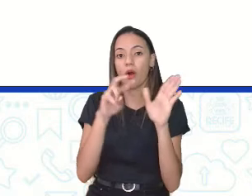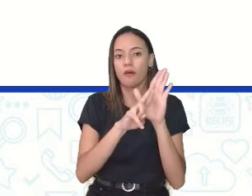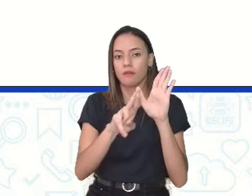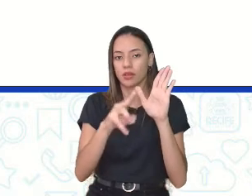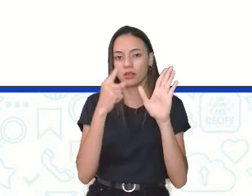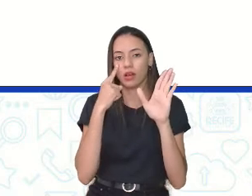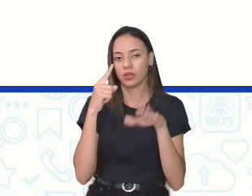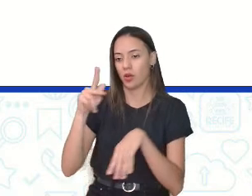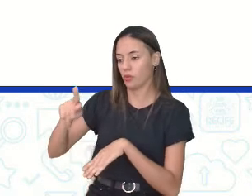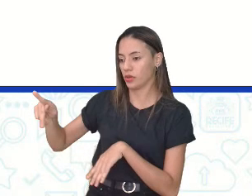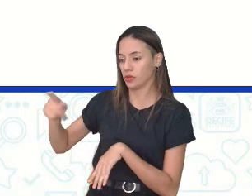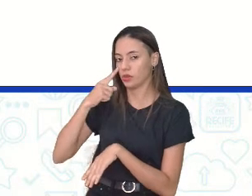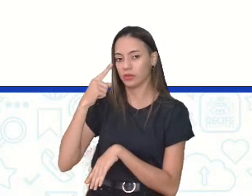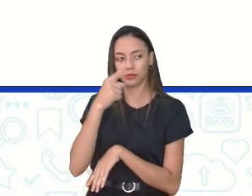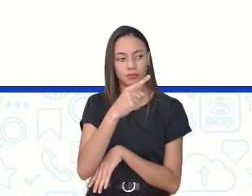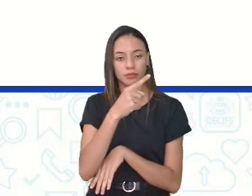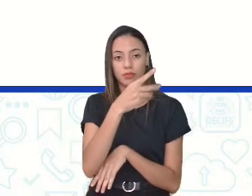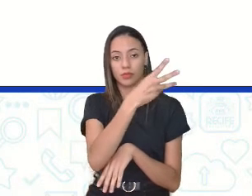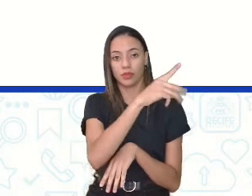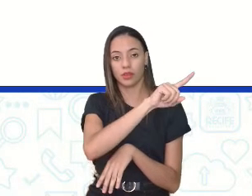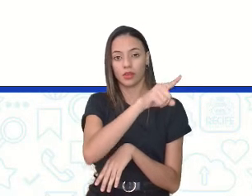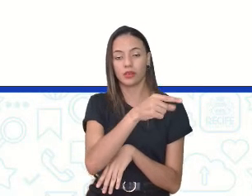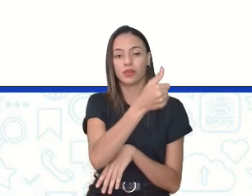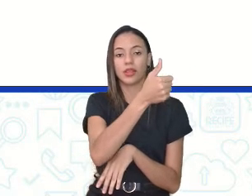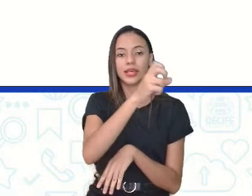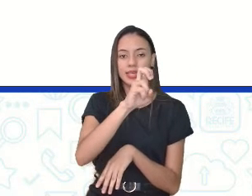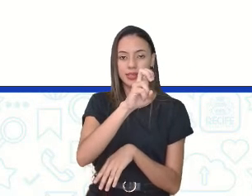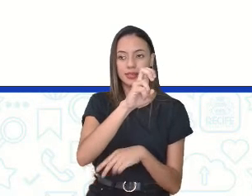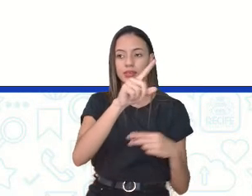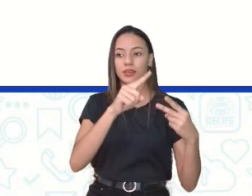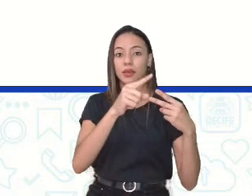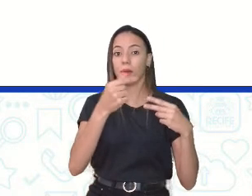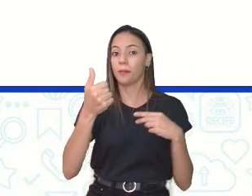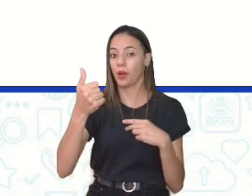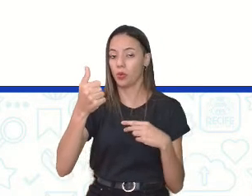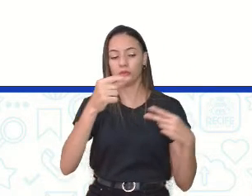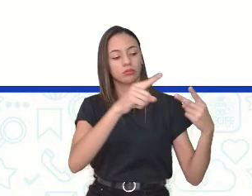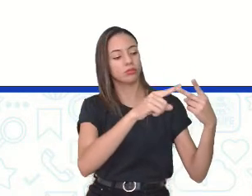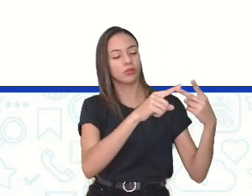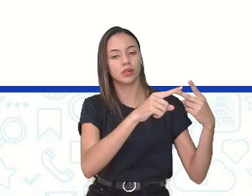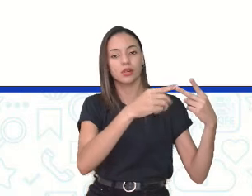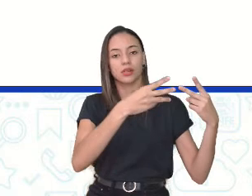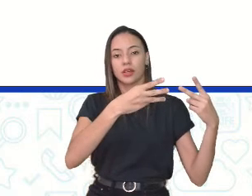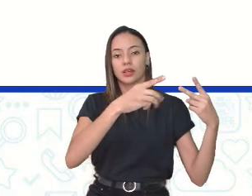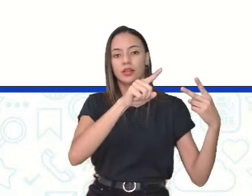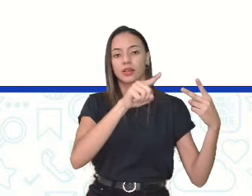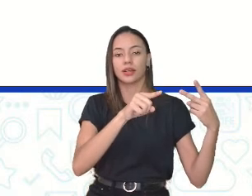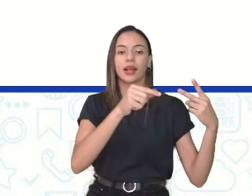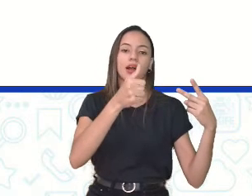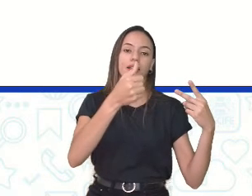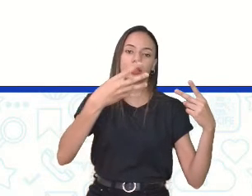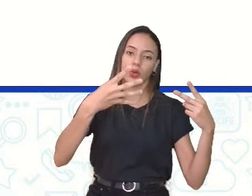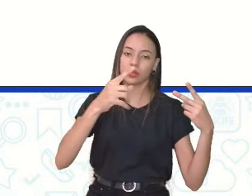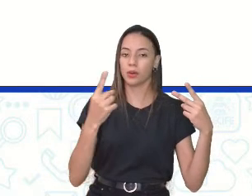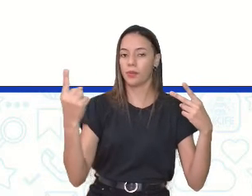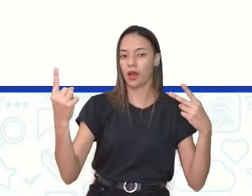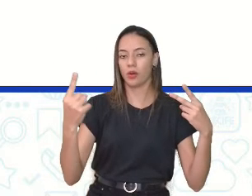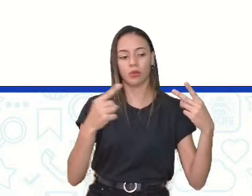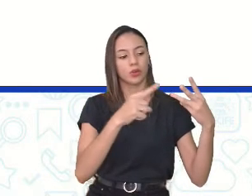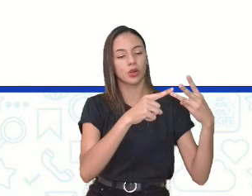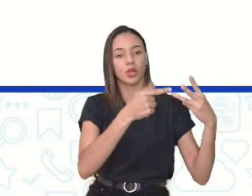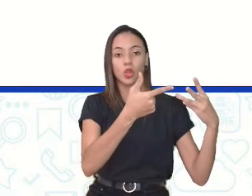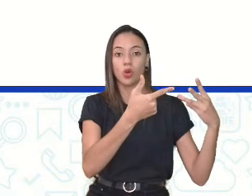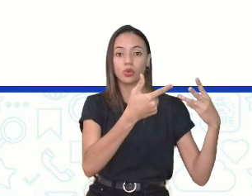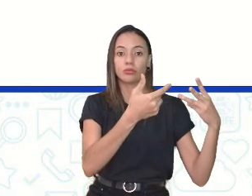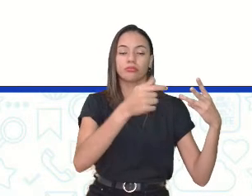professora Viviane, ó. 3,15 para 1, 3,14 para 1, 3,01 para 1, 2,96 para